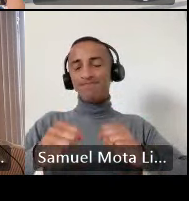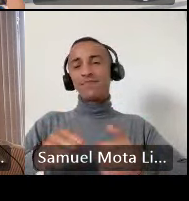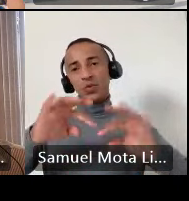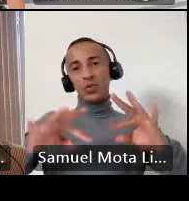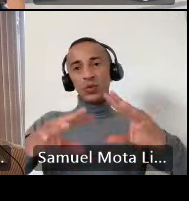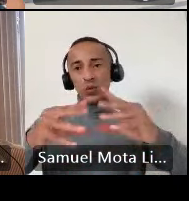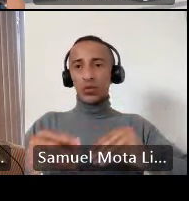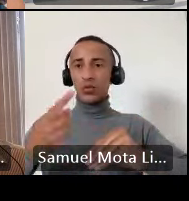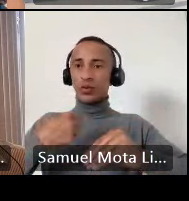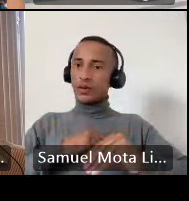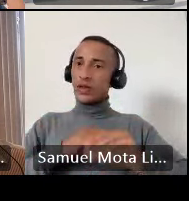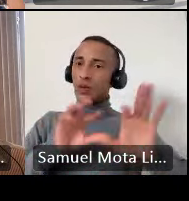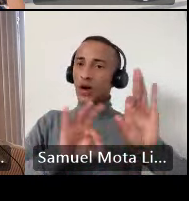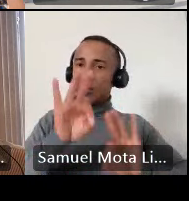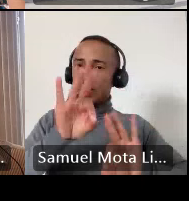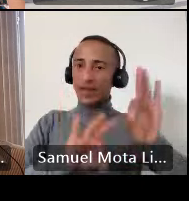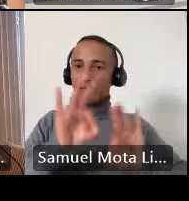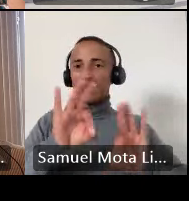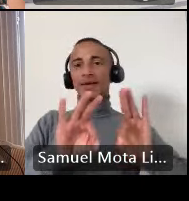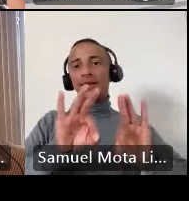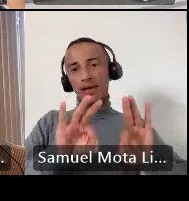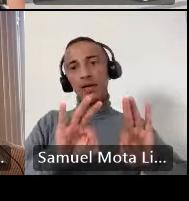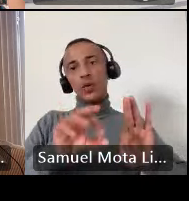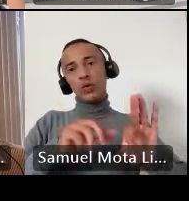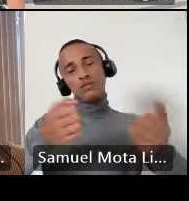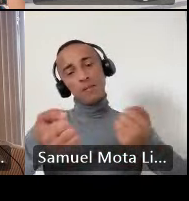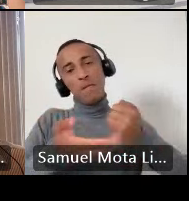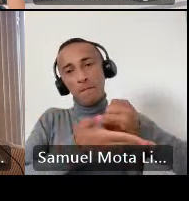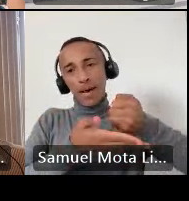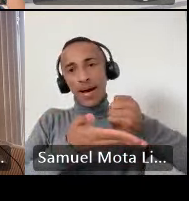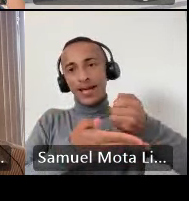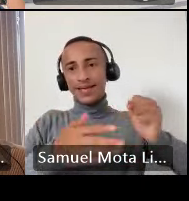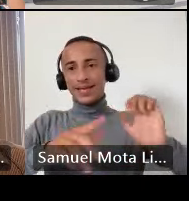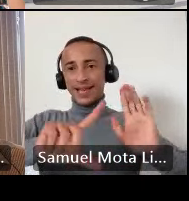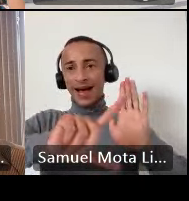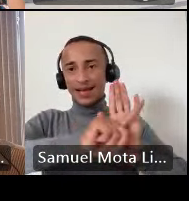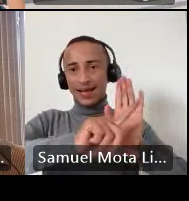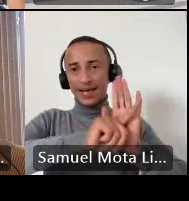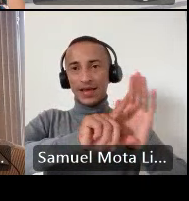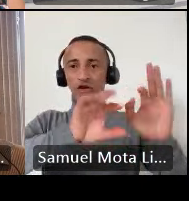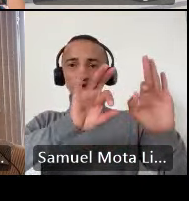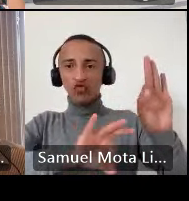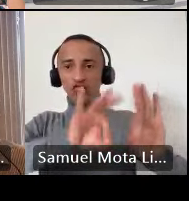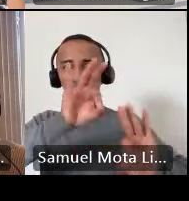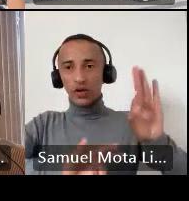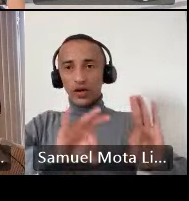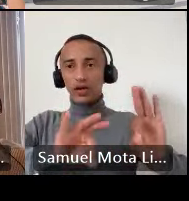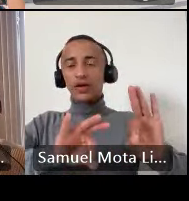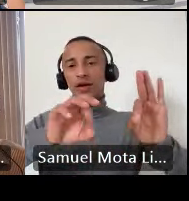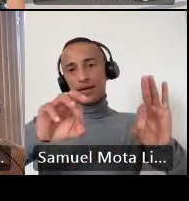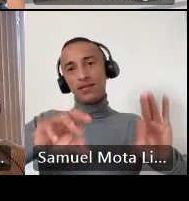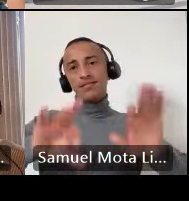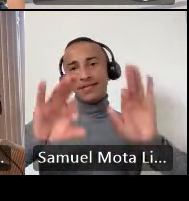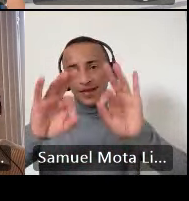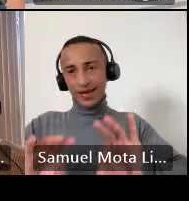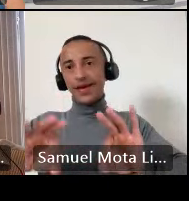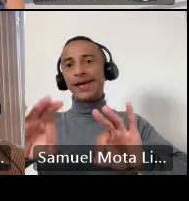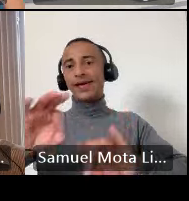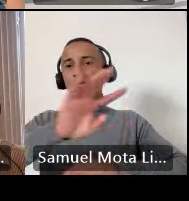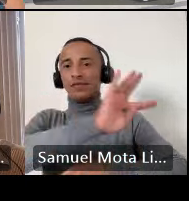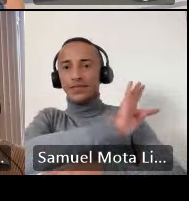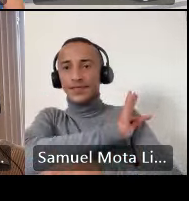fundamentação jurídica técnica e E aí faz parte da nossa da nossa missão também da nossa atribuição